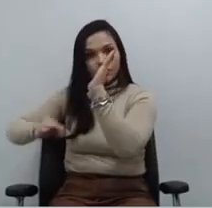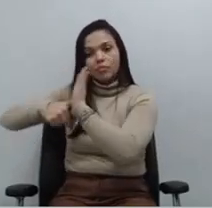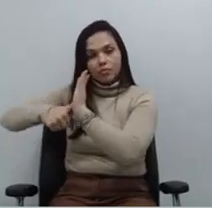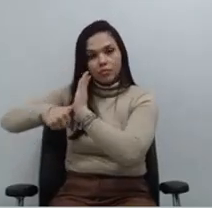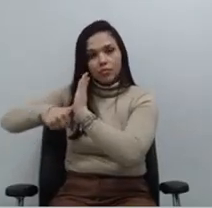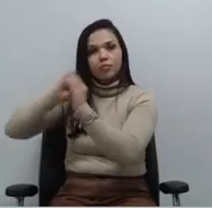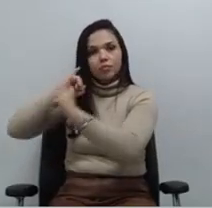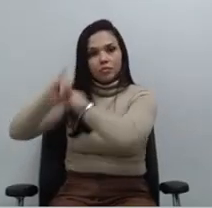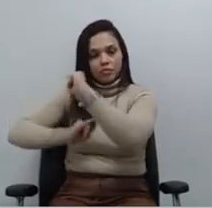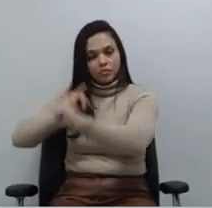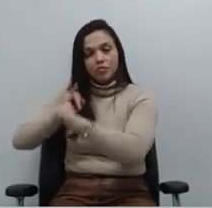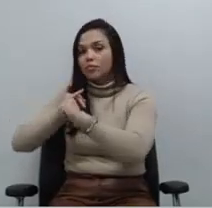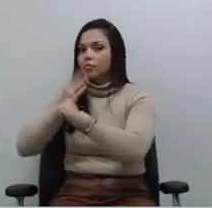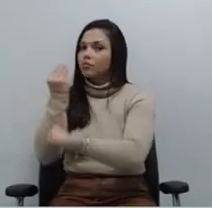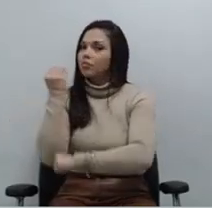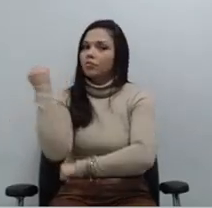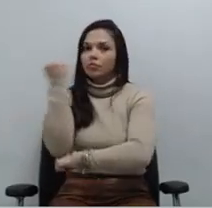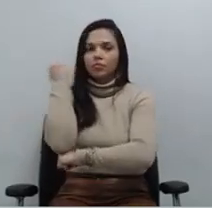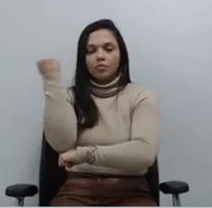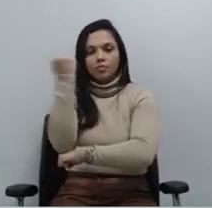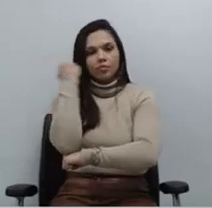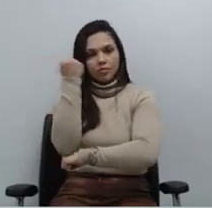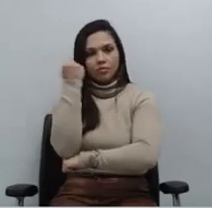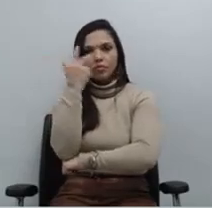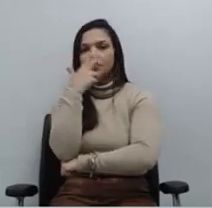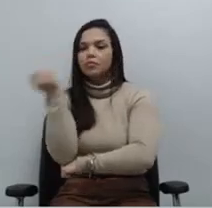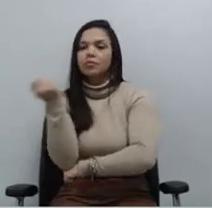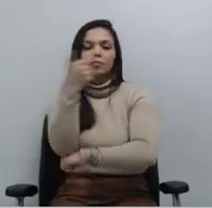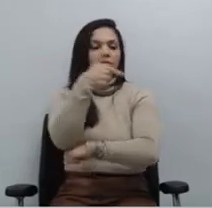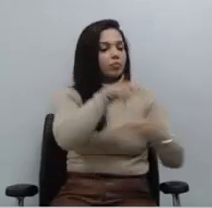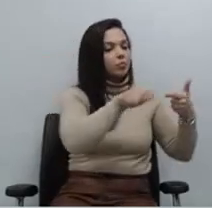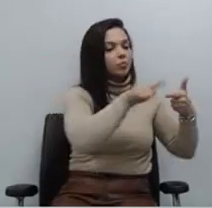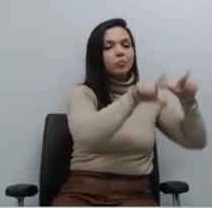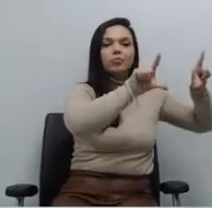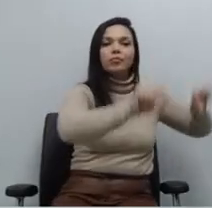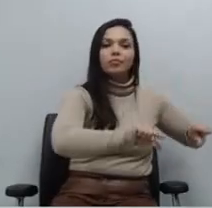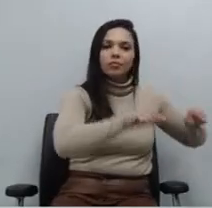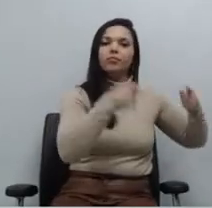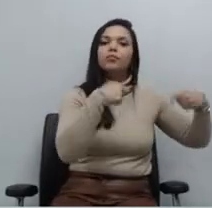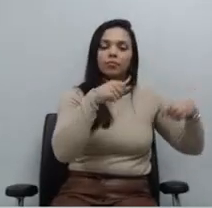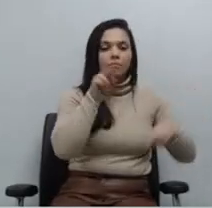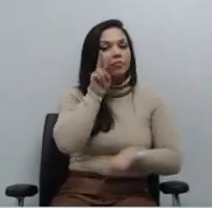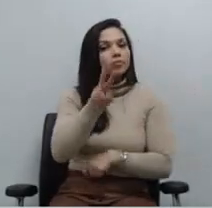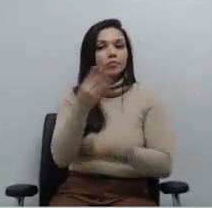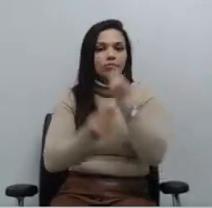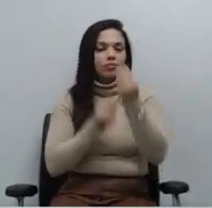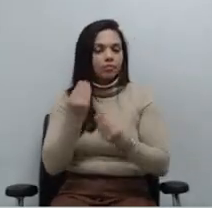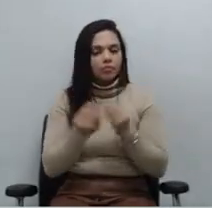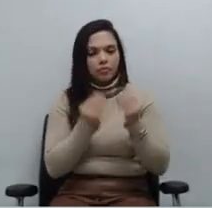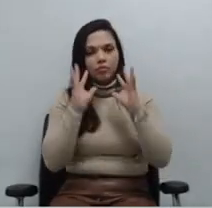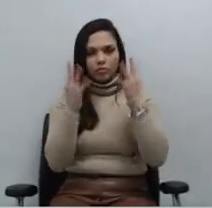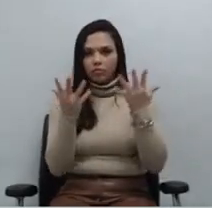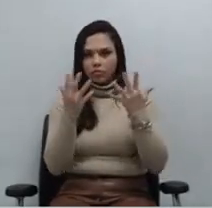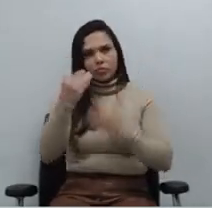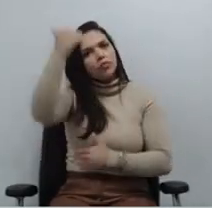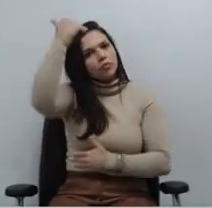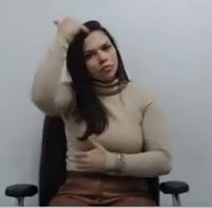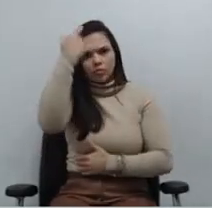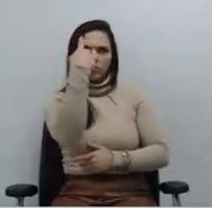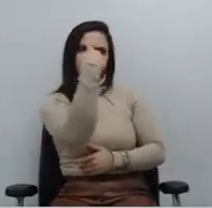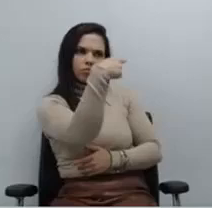com um outro problema menor. Isso precisa ser visto, né? Nós não podemos, assim, com todo o respeito, não é culpa, a gestão